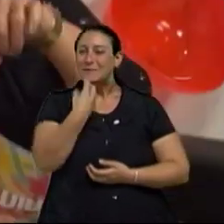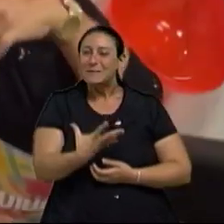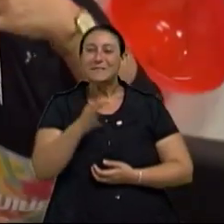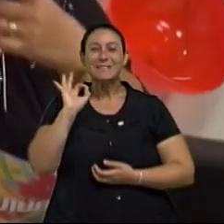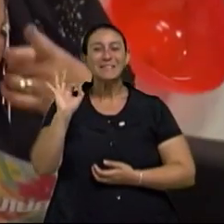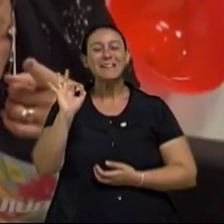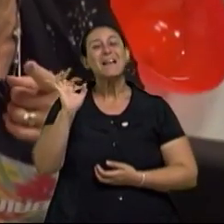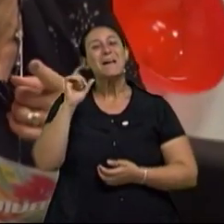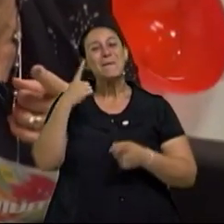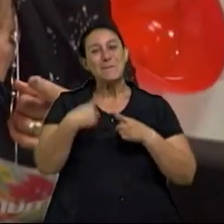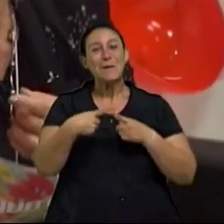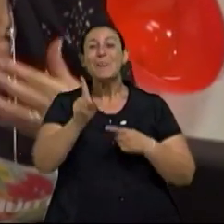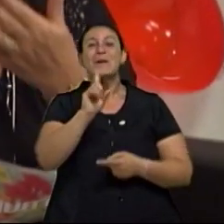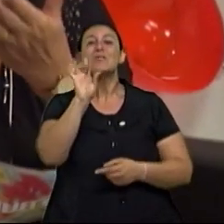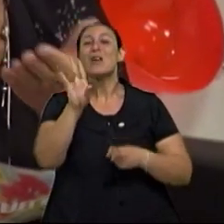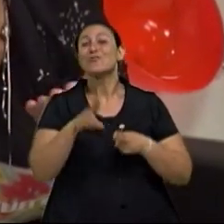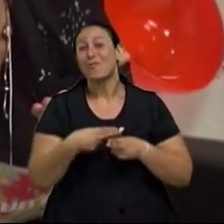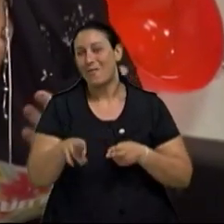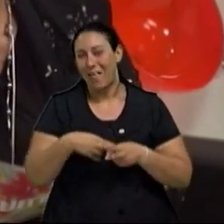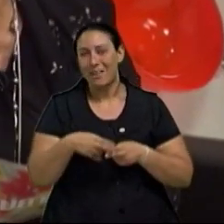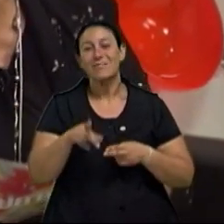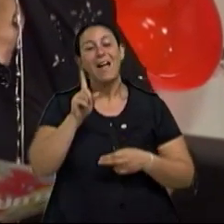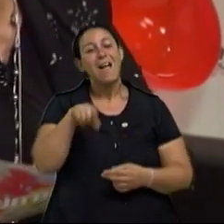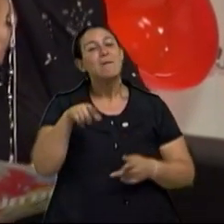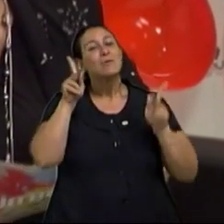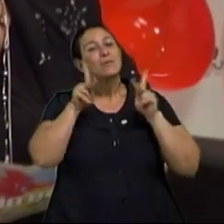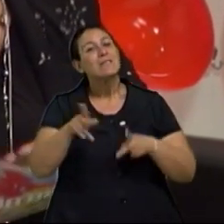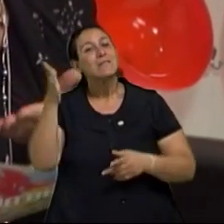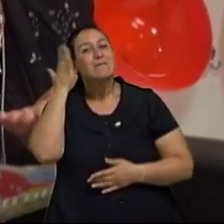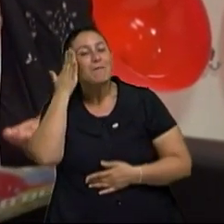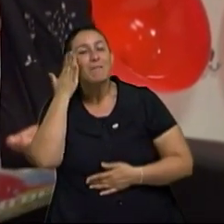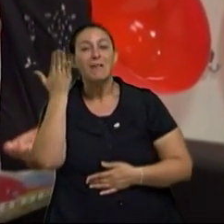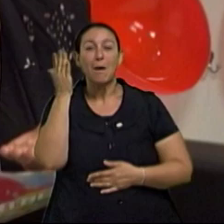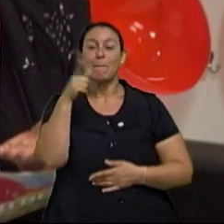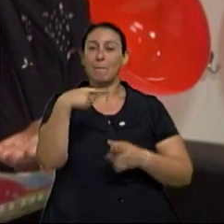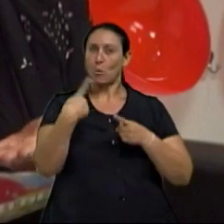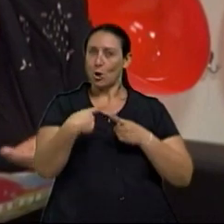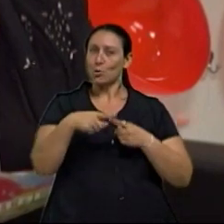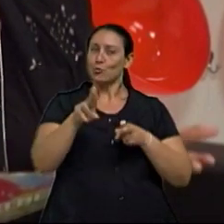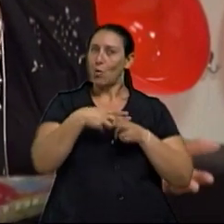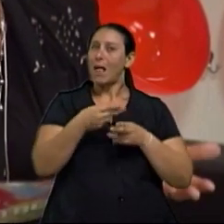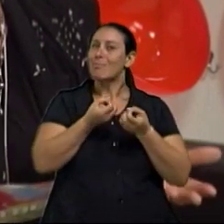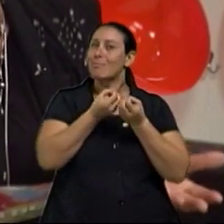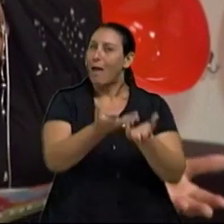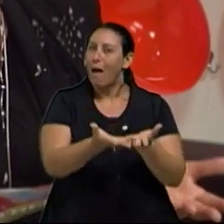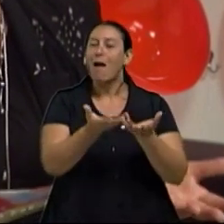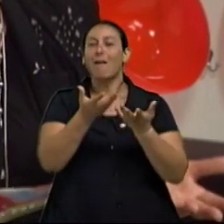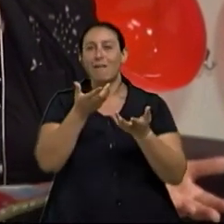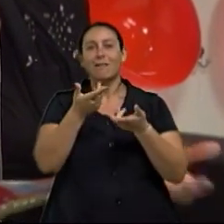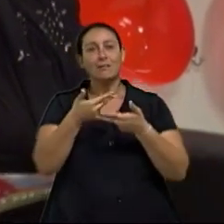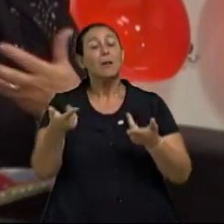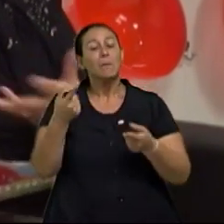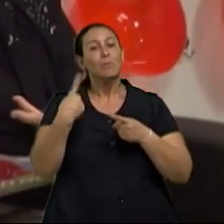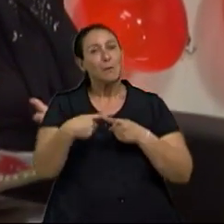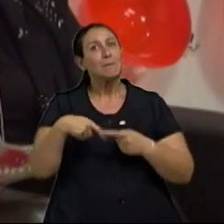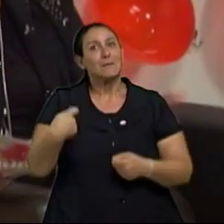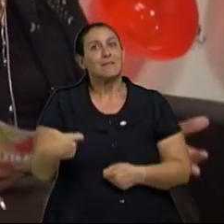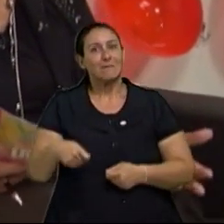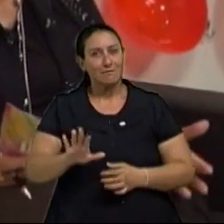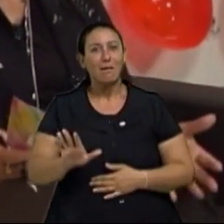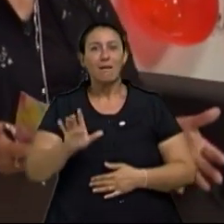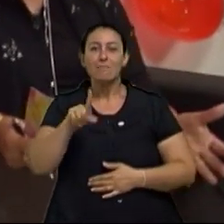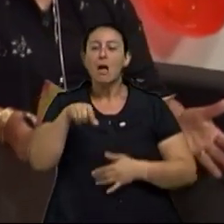Então não é só o chocolate, é você estar bem. Claro que o chocolate dá essa força que veio para... Energia. Ele veio para dar, dá